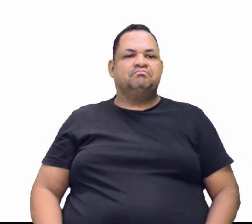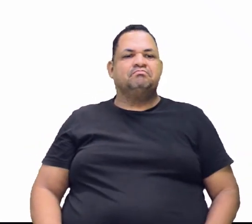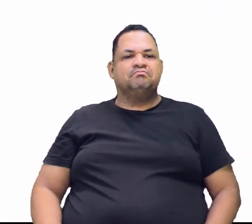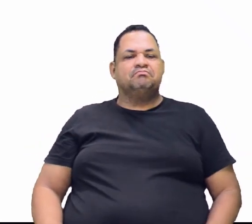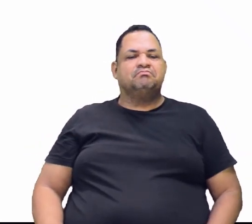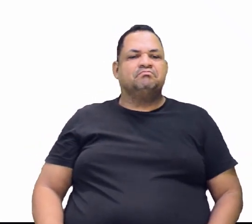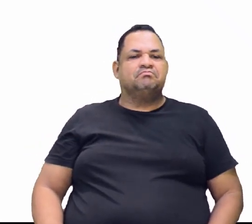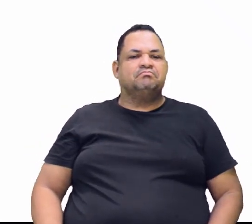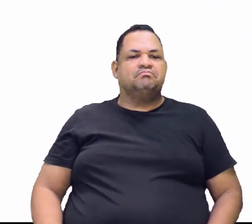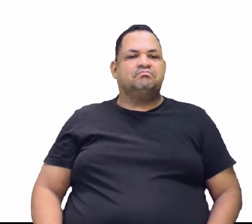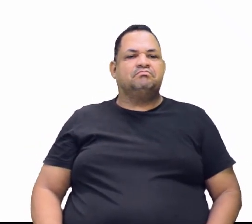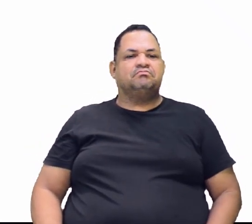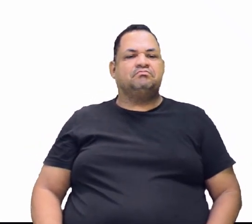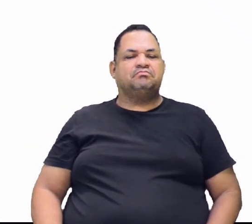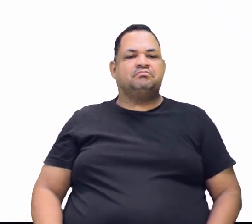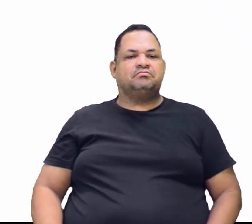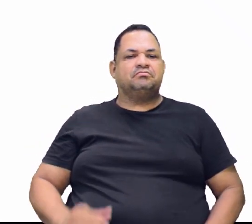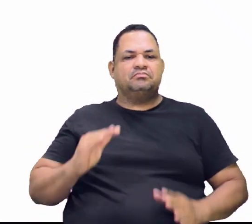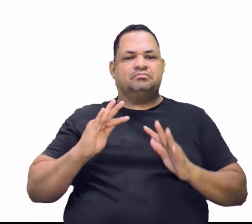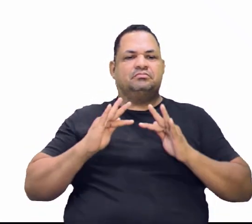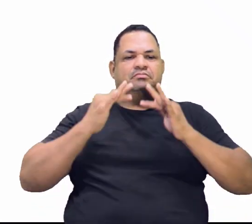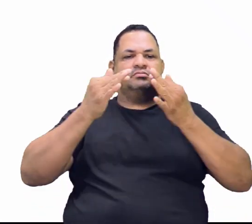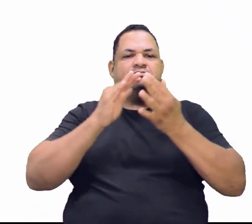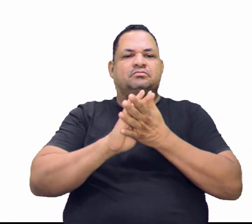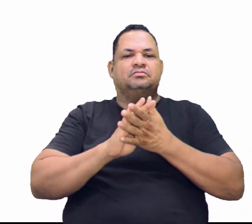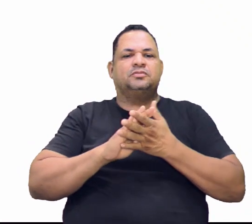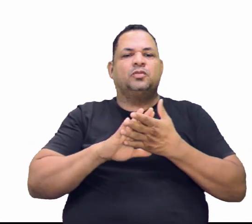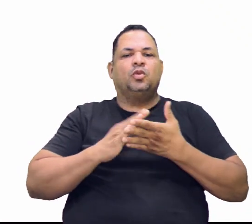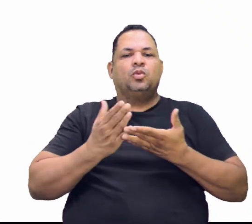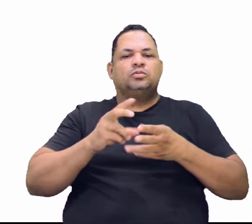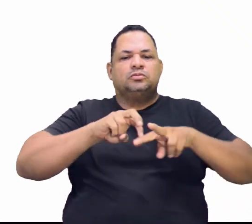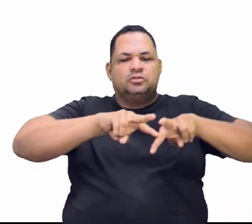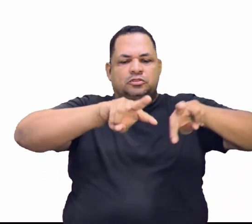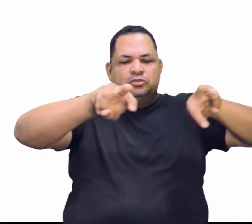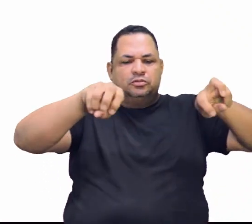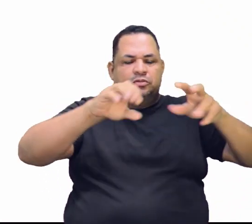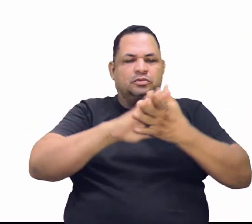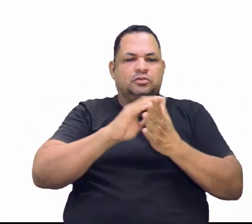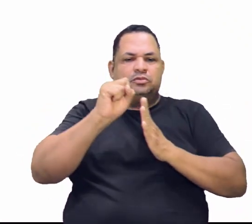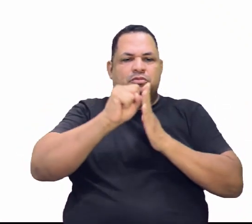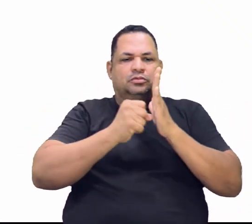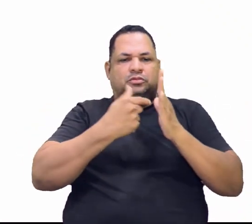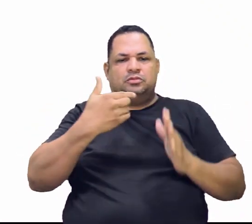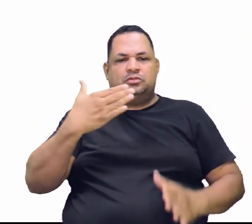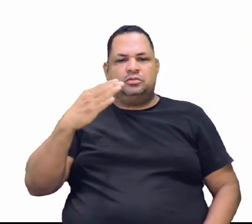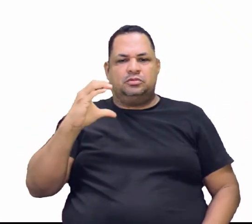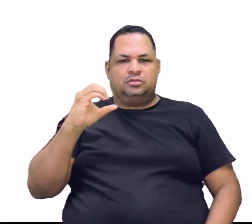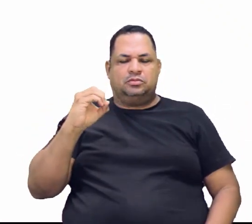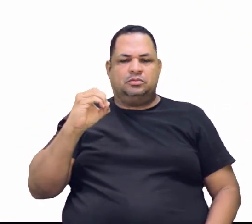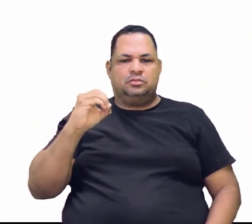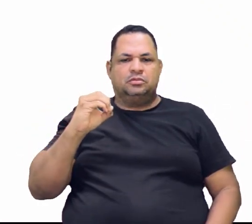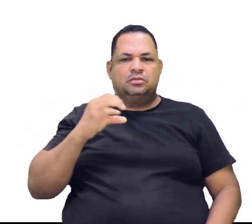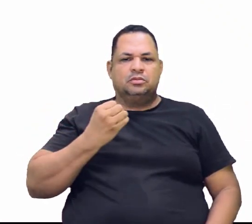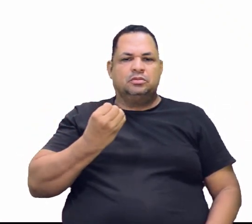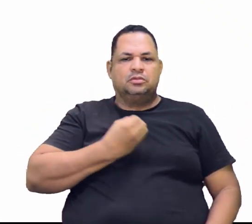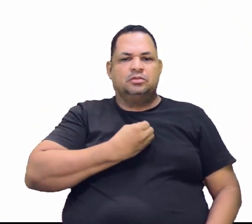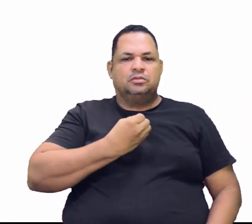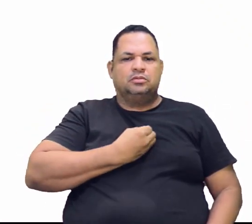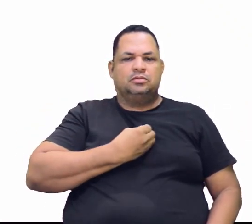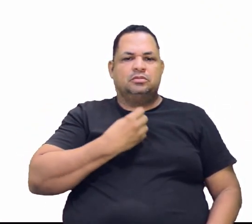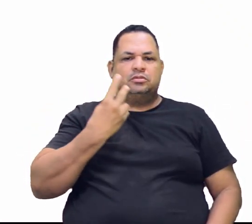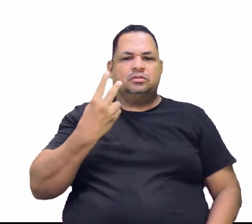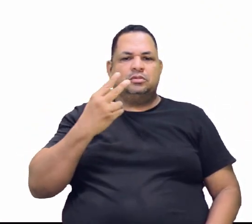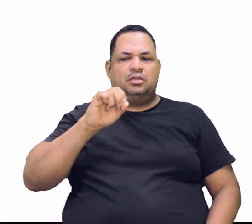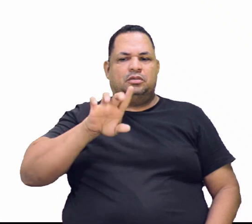self-made man, o último bandeirante do século XX. O número 1 é o Rondon. O número 2 é o